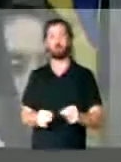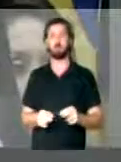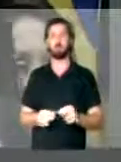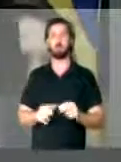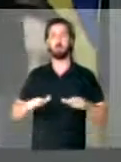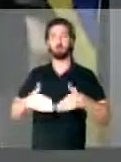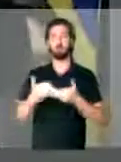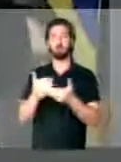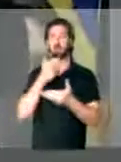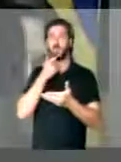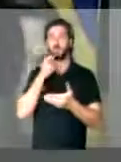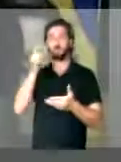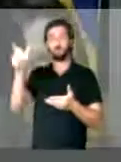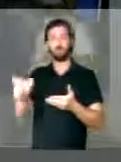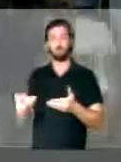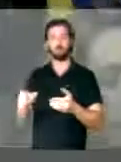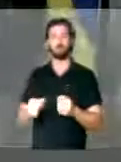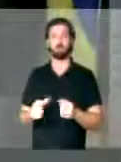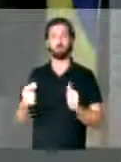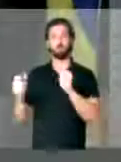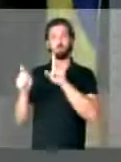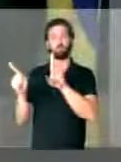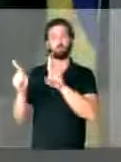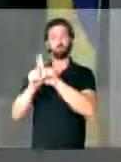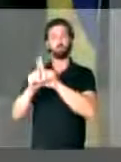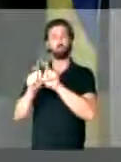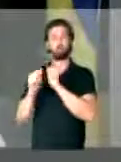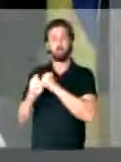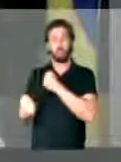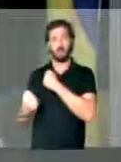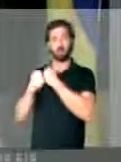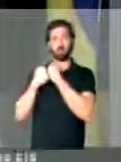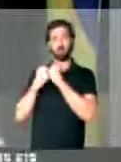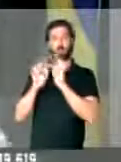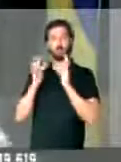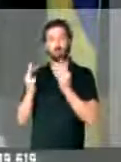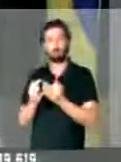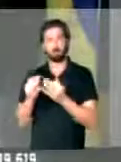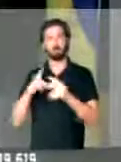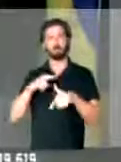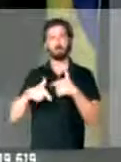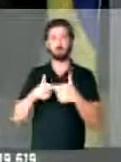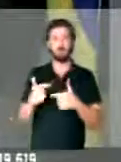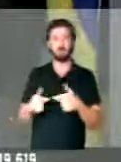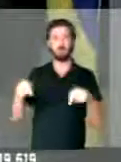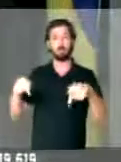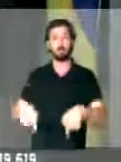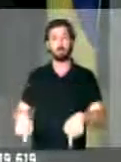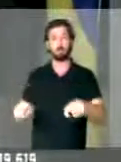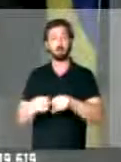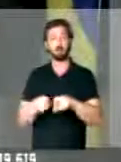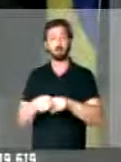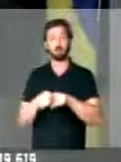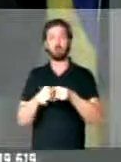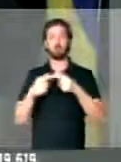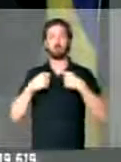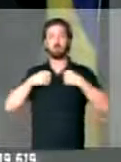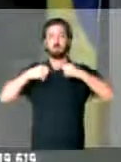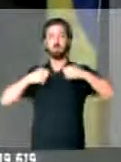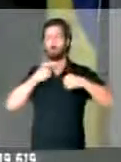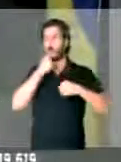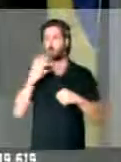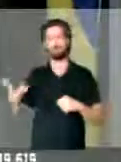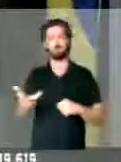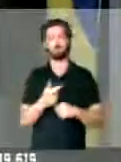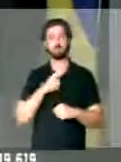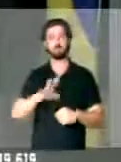essa homenagem aos homens que estão do nosso lado, que nos dão apoio, da nossa família, no nosso trabalho e aqui também no Parlamento. Grandes homens que